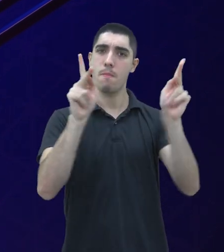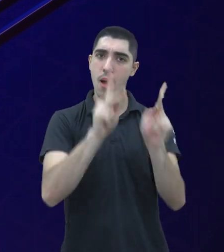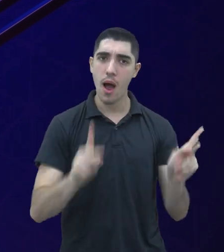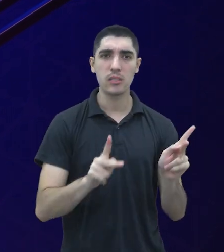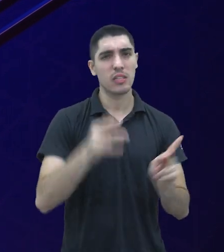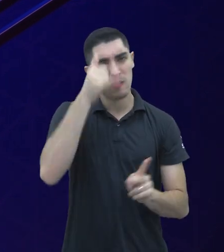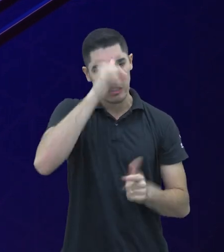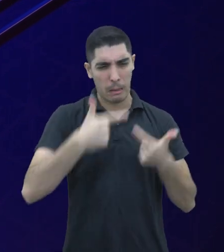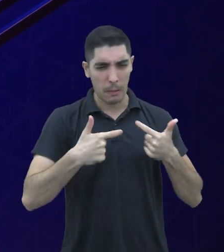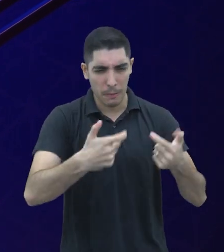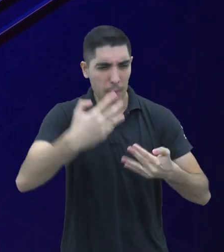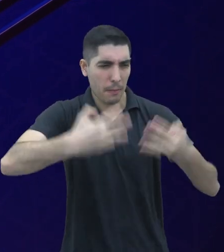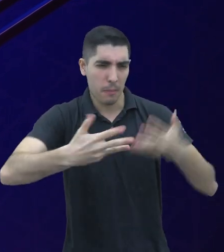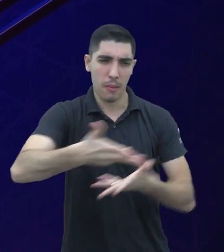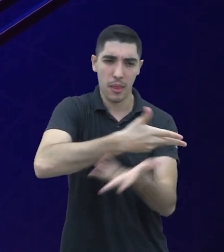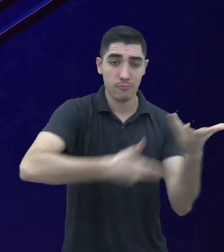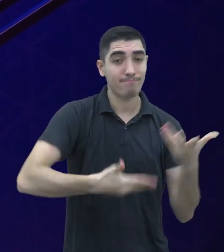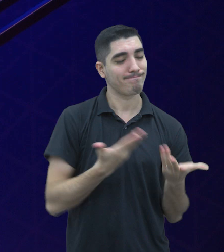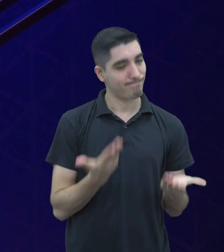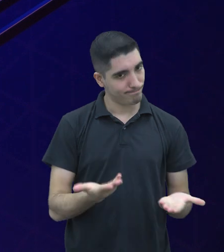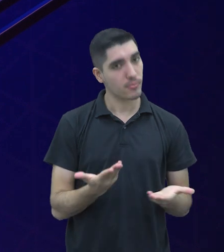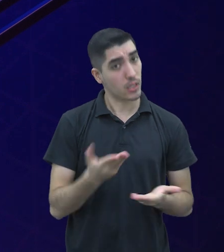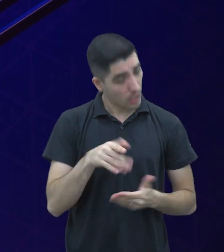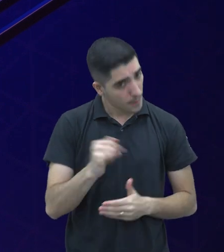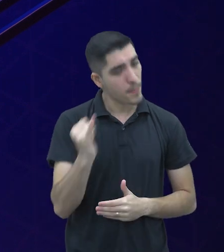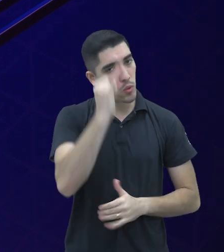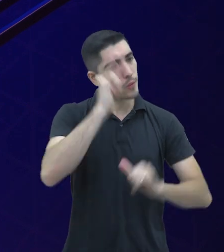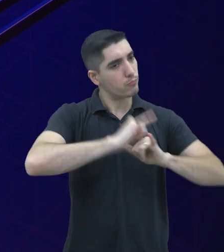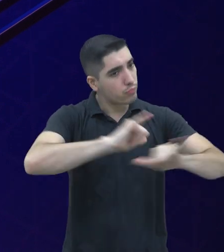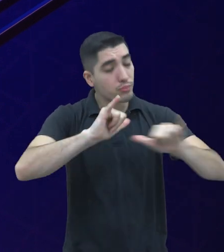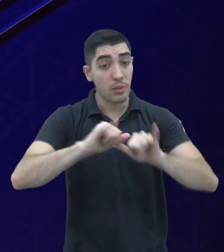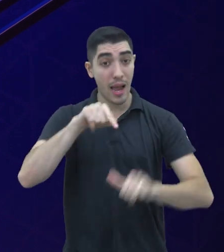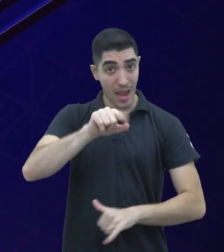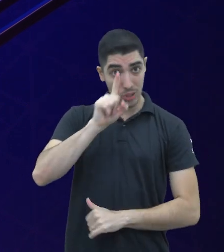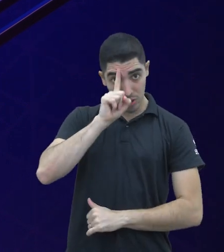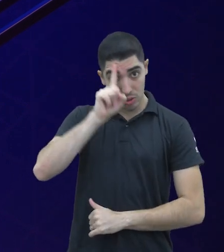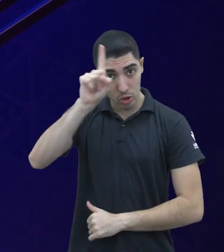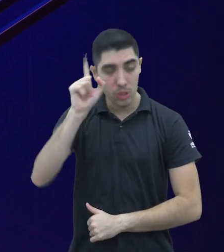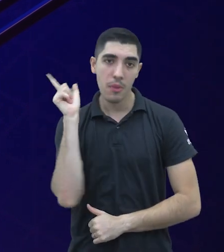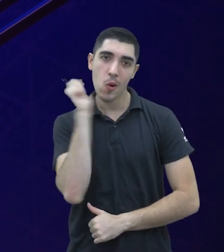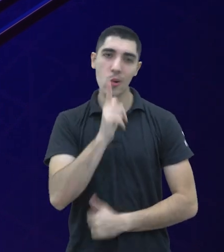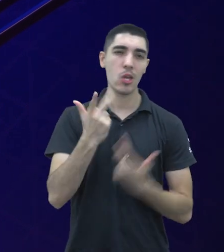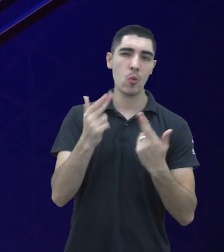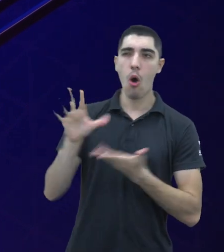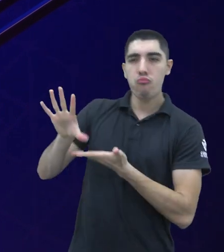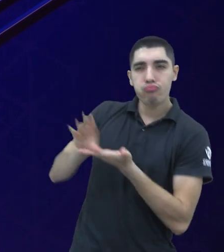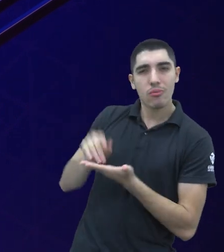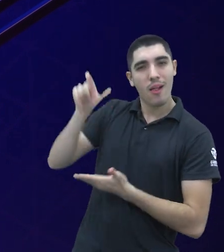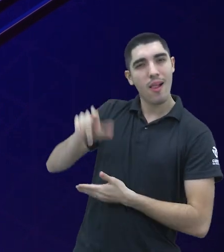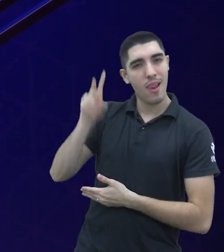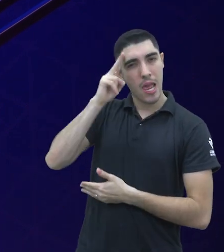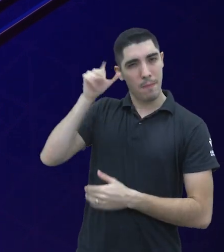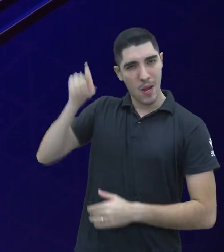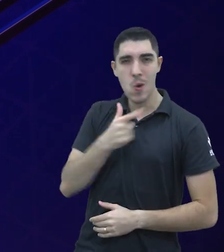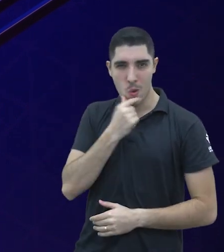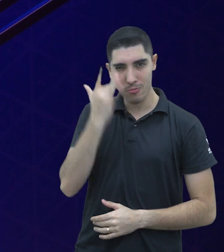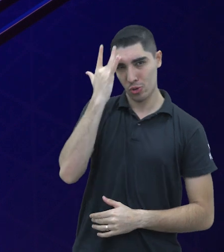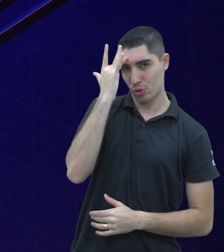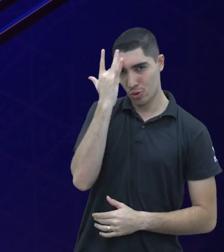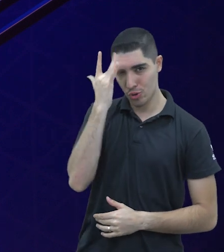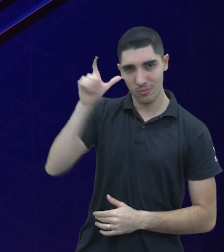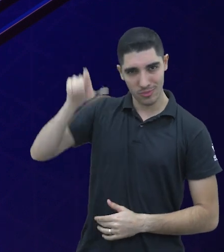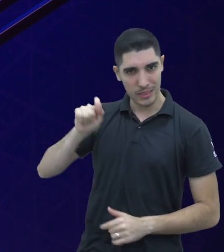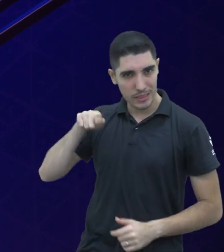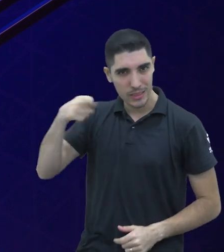questão que é muito importante. Então, a gente tem aí essa data que lembra, então, dos ensinamentos do Gandhi, né, esse indiano